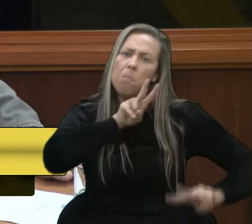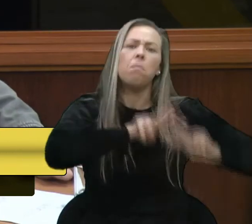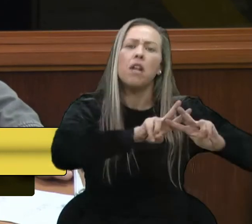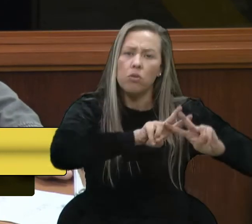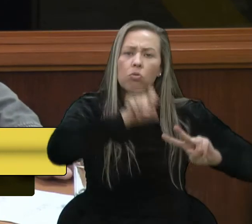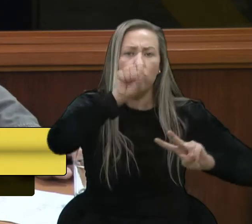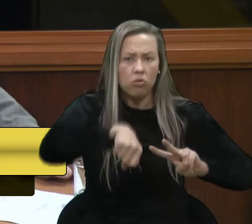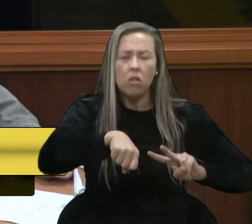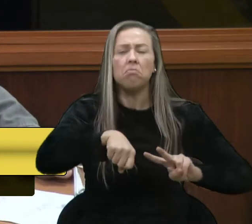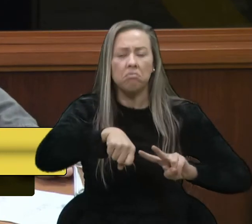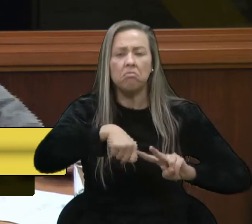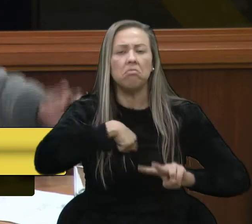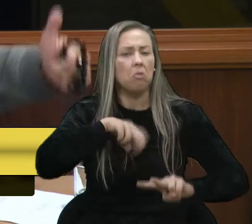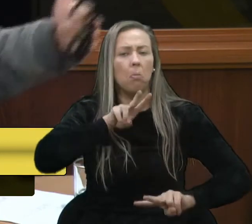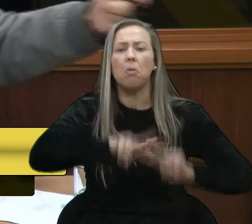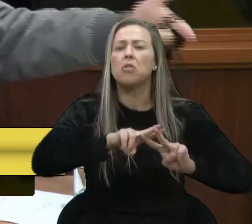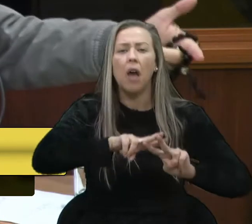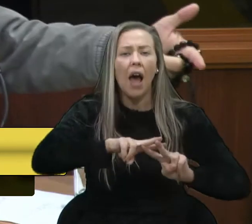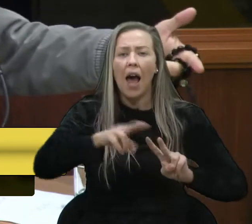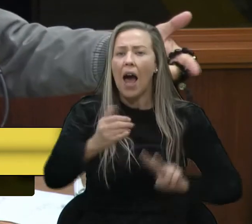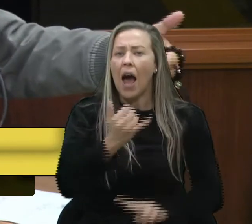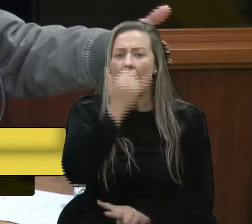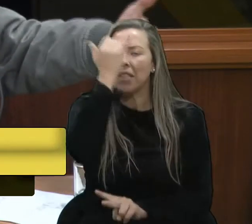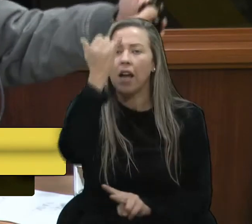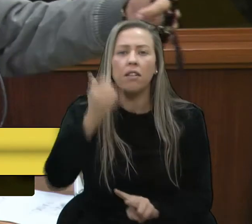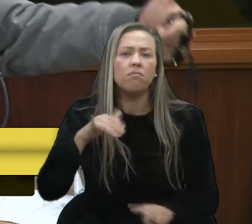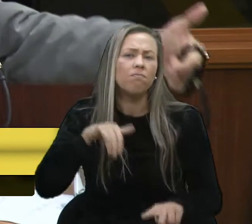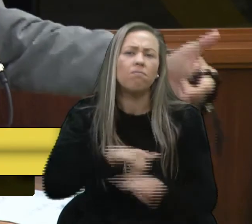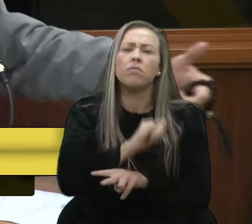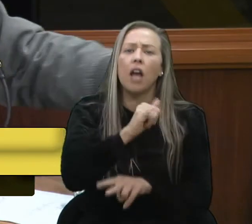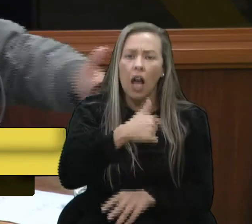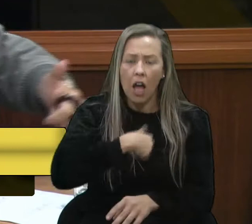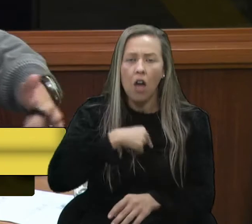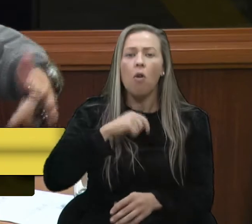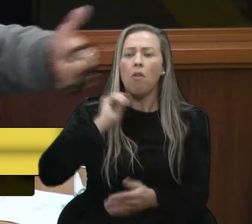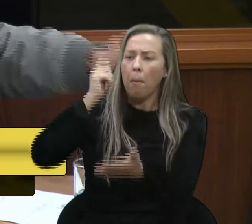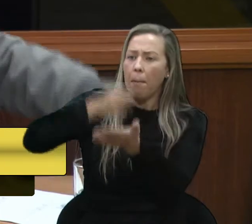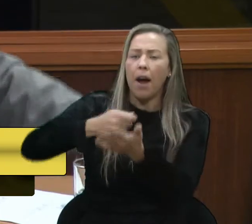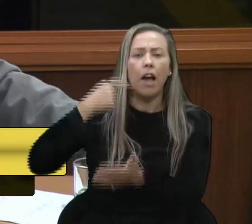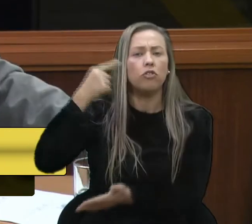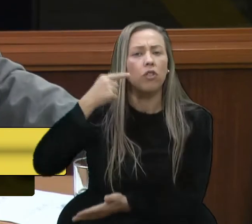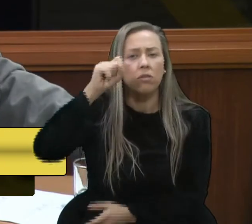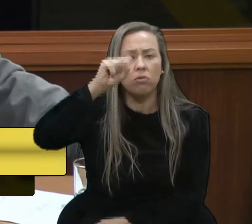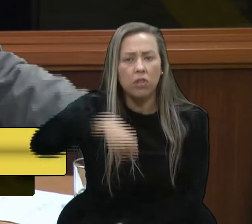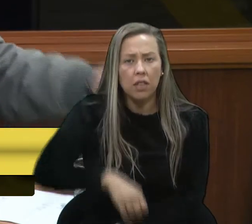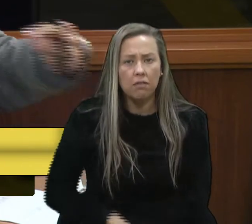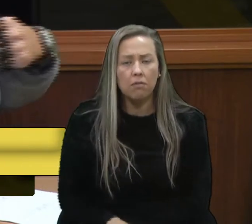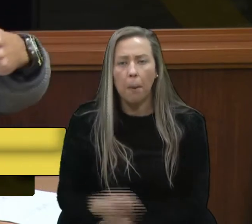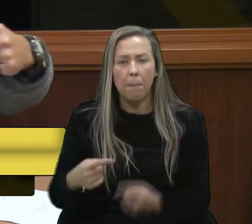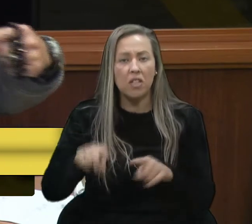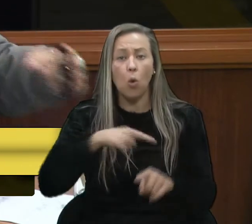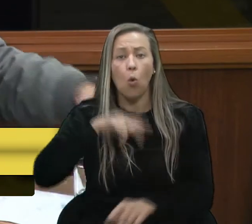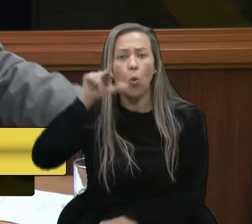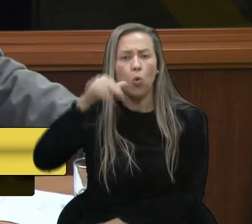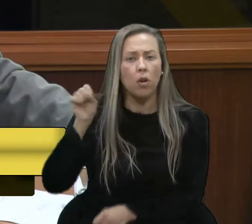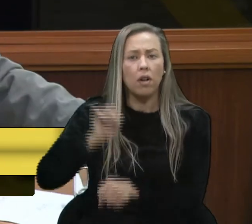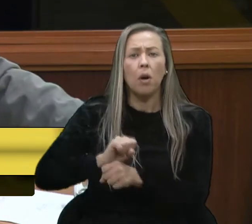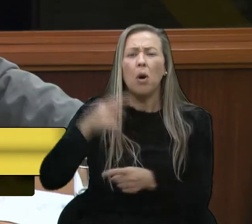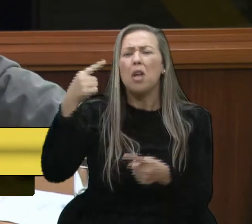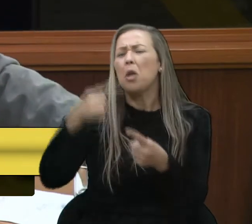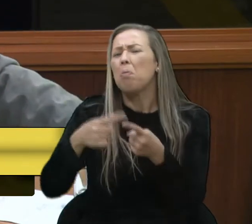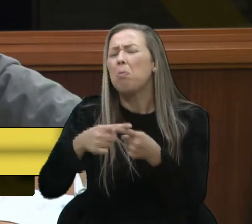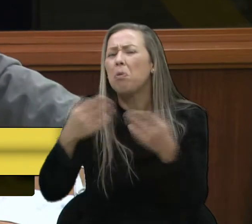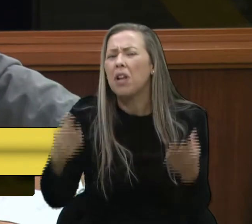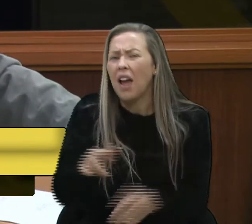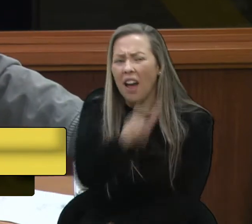por muitas. Né? Porque eu vou gerar uma economia pagando um advogado e tudo mais. E por que esse tipo de pessoas aí